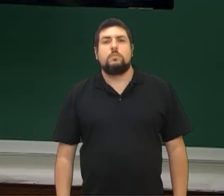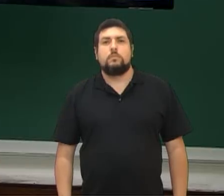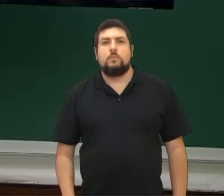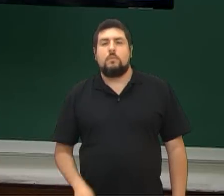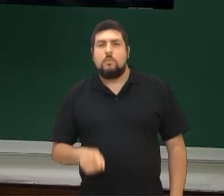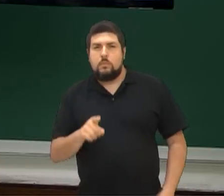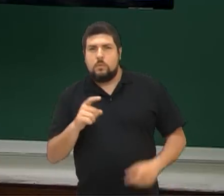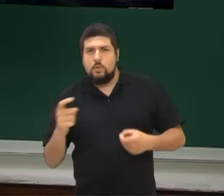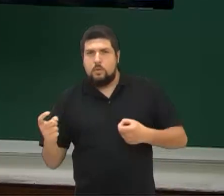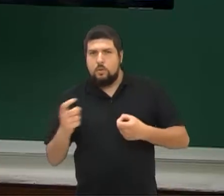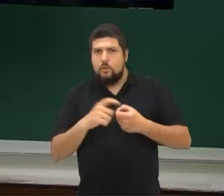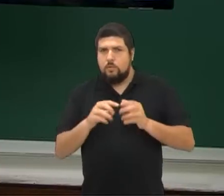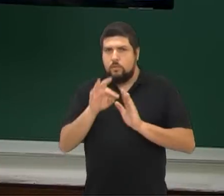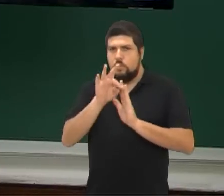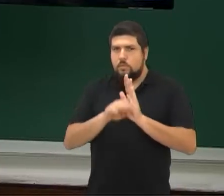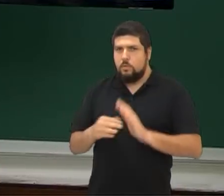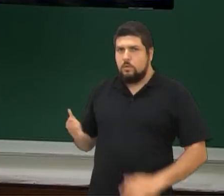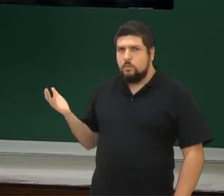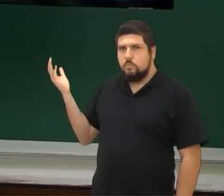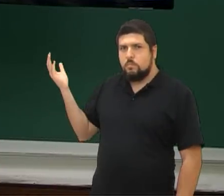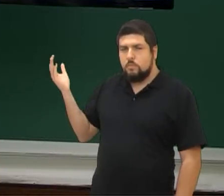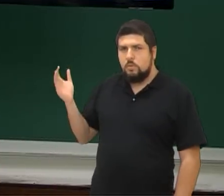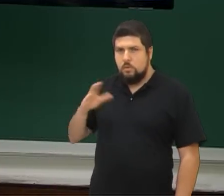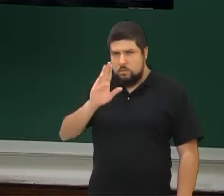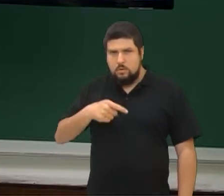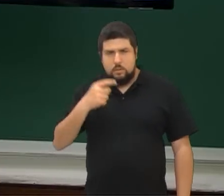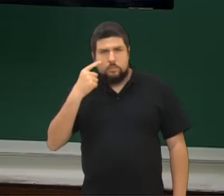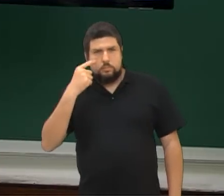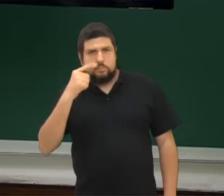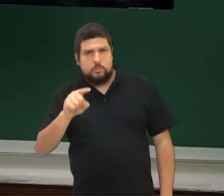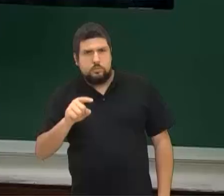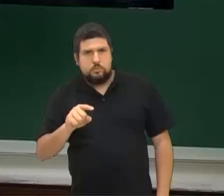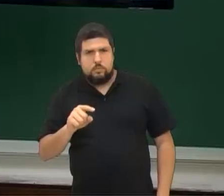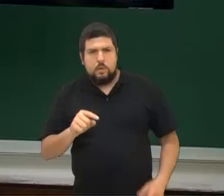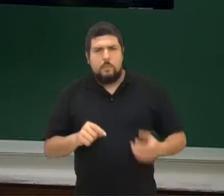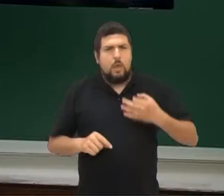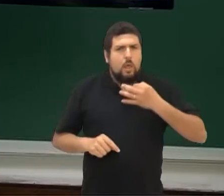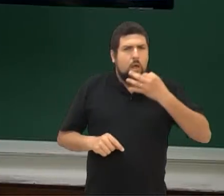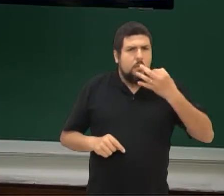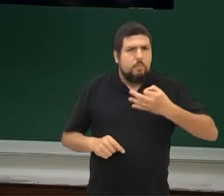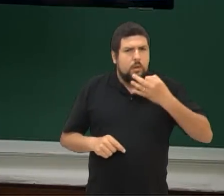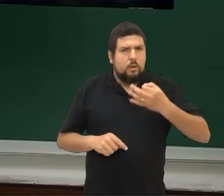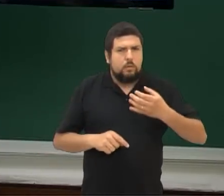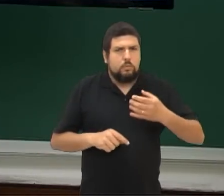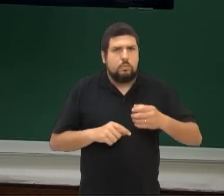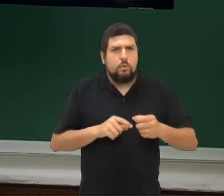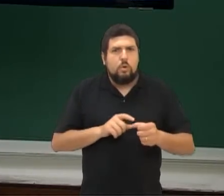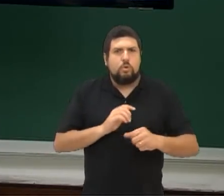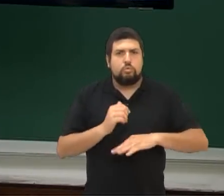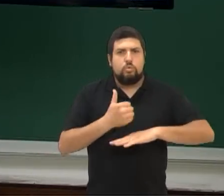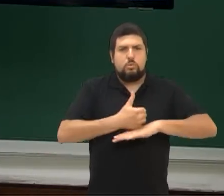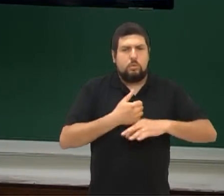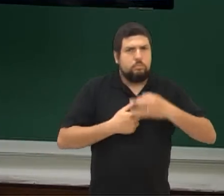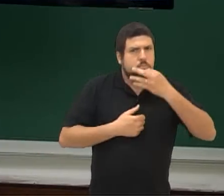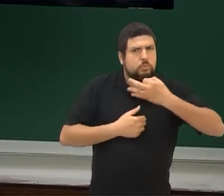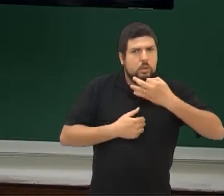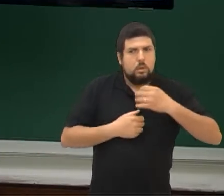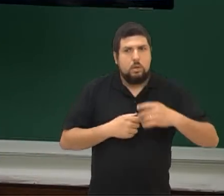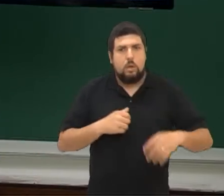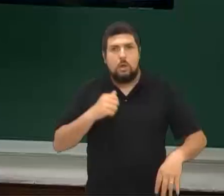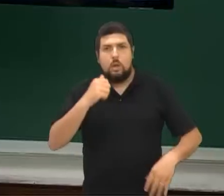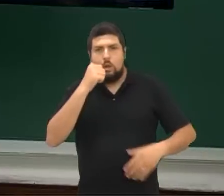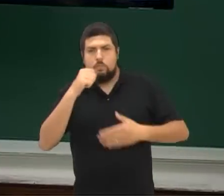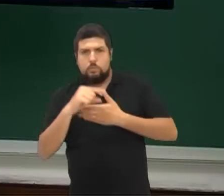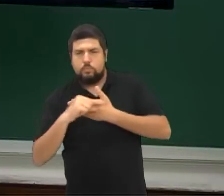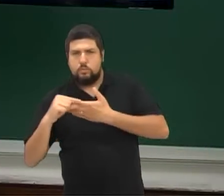Você voltou lá para o texto? Você já descobriu, então, qual é a resposta? Então, para cada argumento, ela encontra um